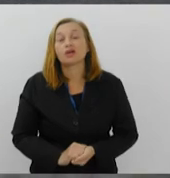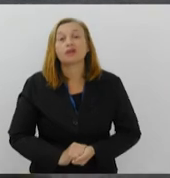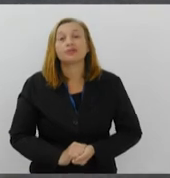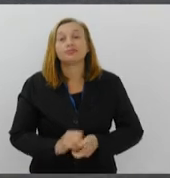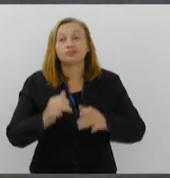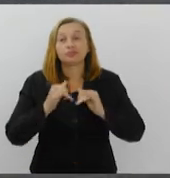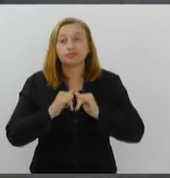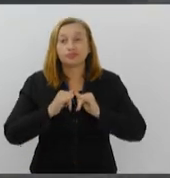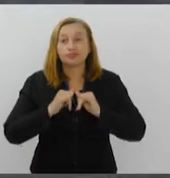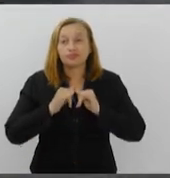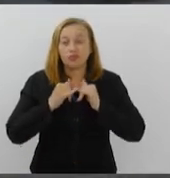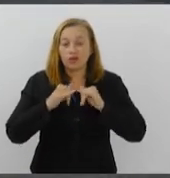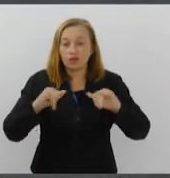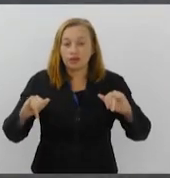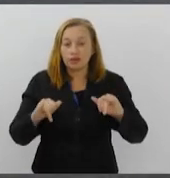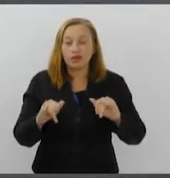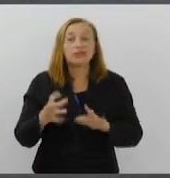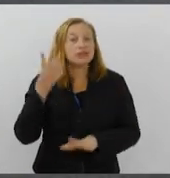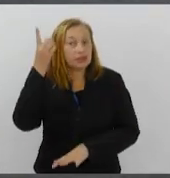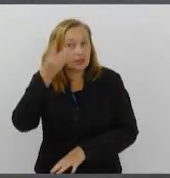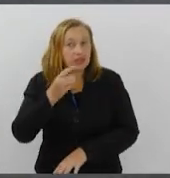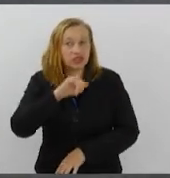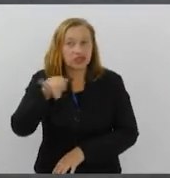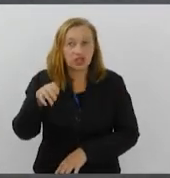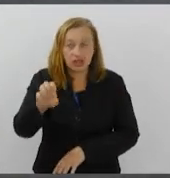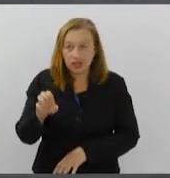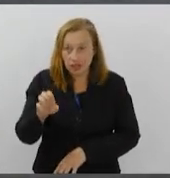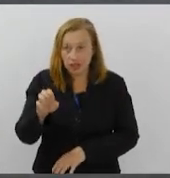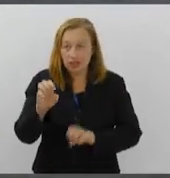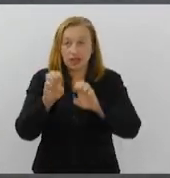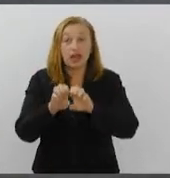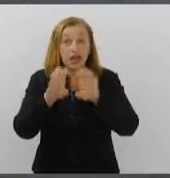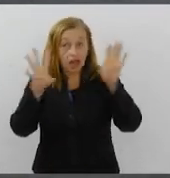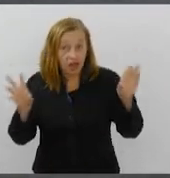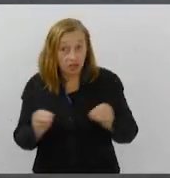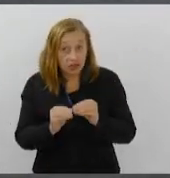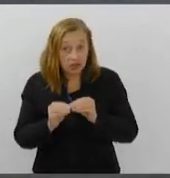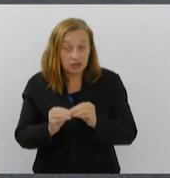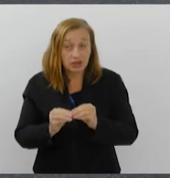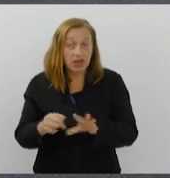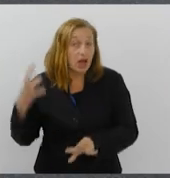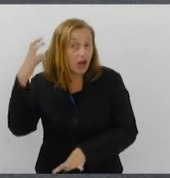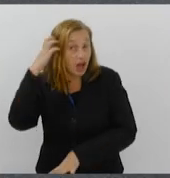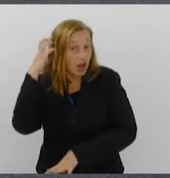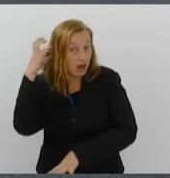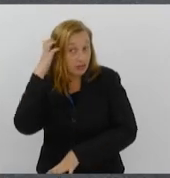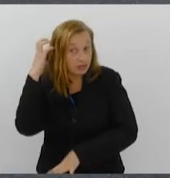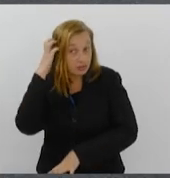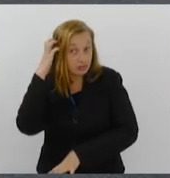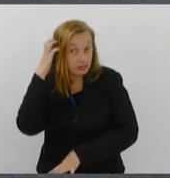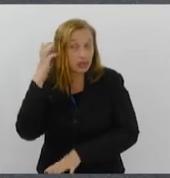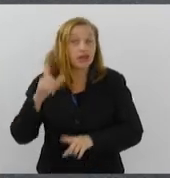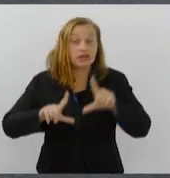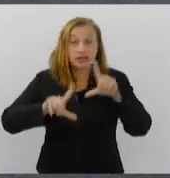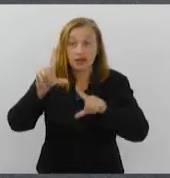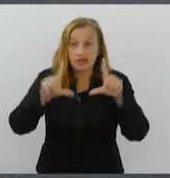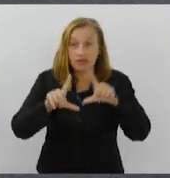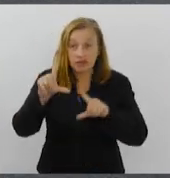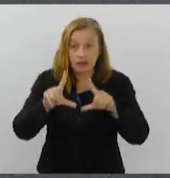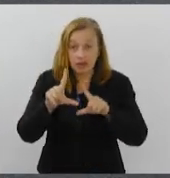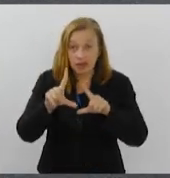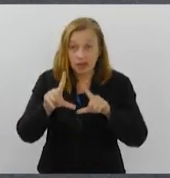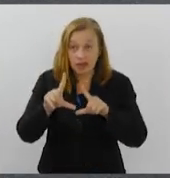oficial, deputado Jari, ecossocialista, para rádios e TVs comunitárias. Veja, não é